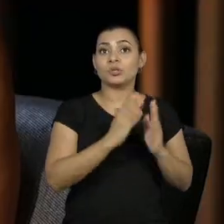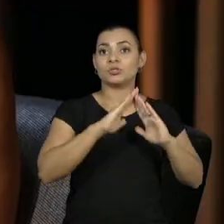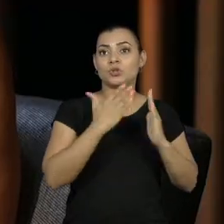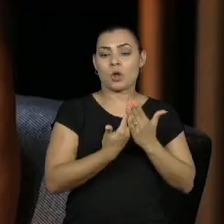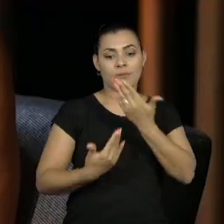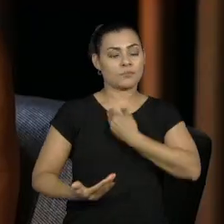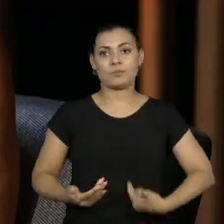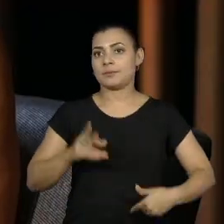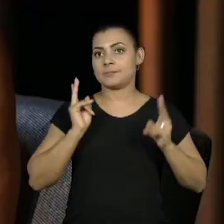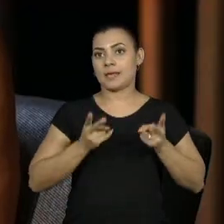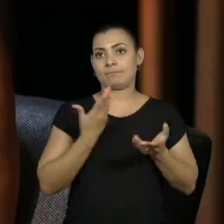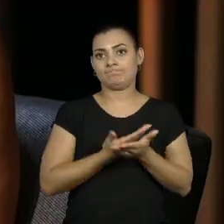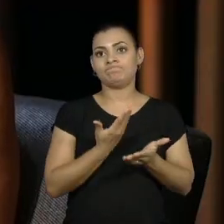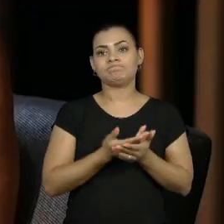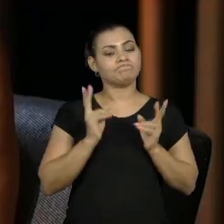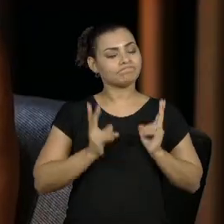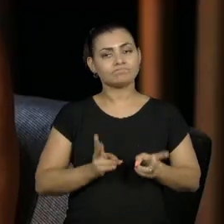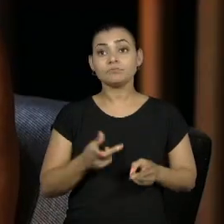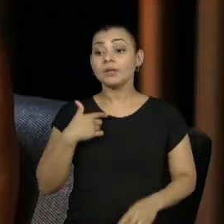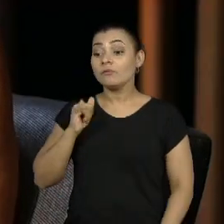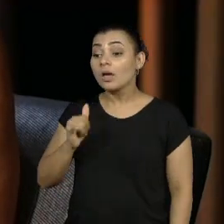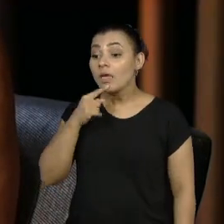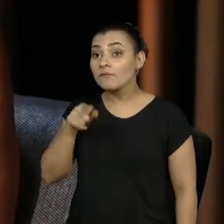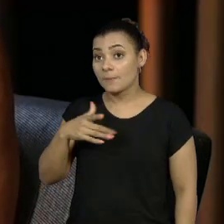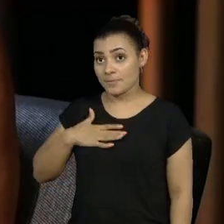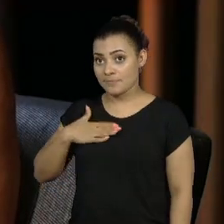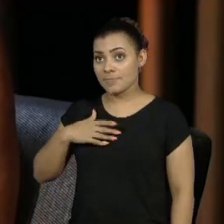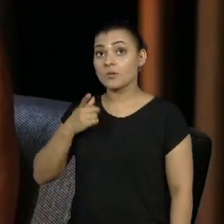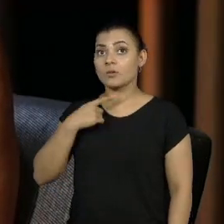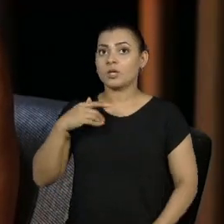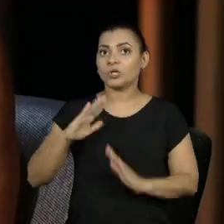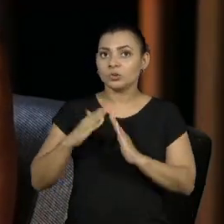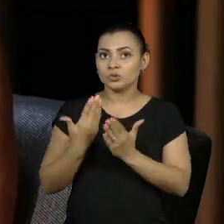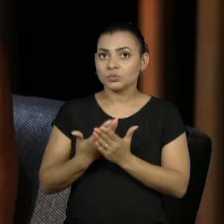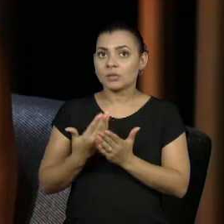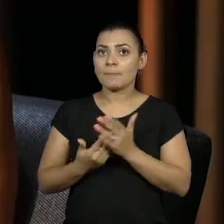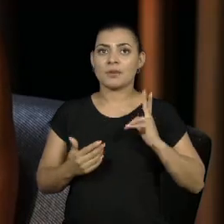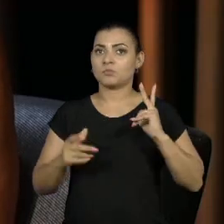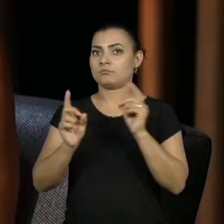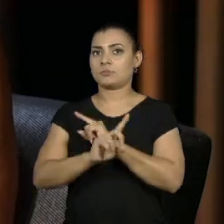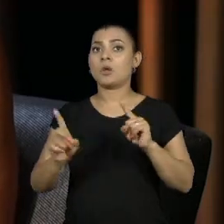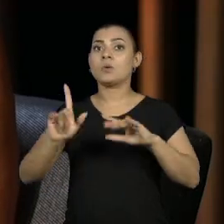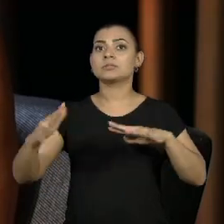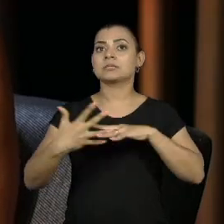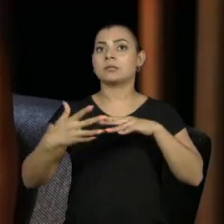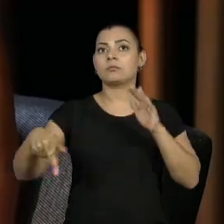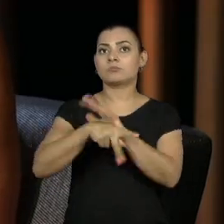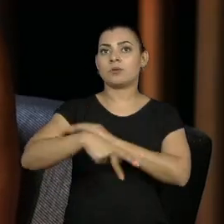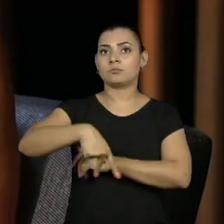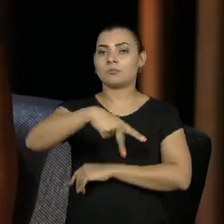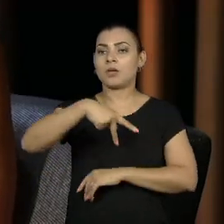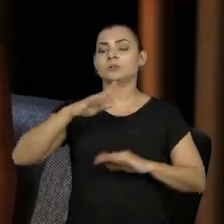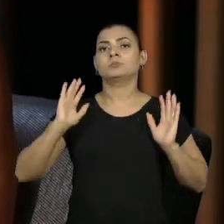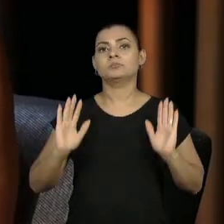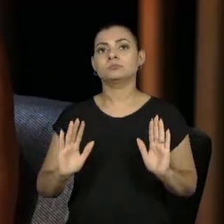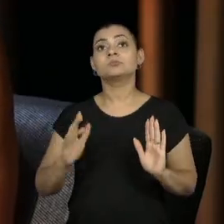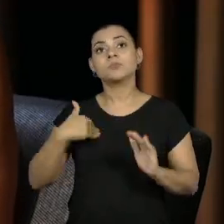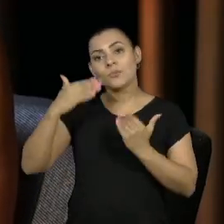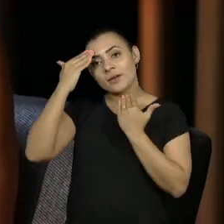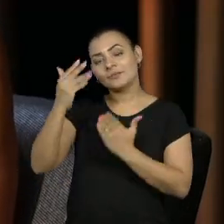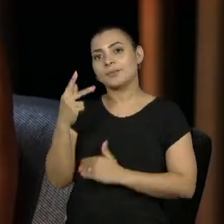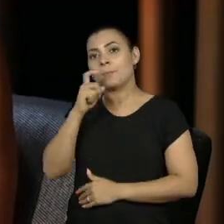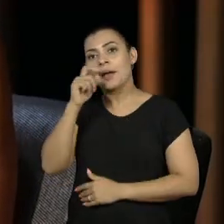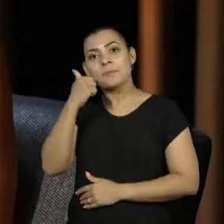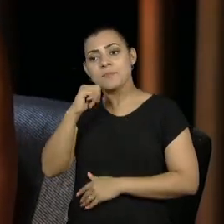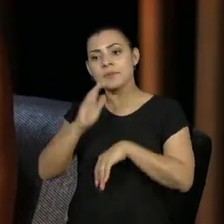públicas né eles diziam que não queremos que estudar que eu tinha que ser uma cidadã do meu mundo eu devo muito a eles aos dois